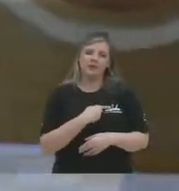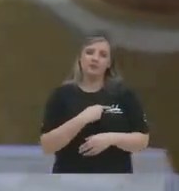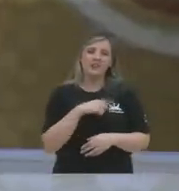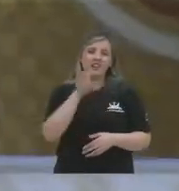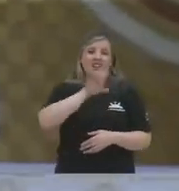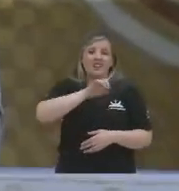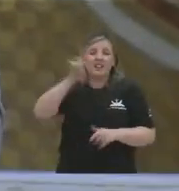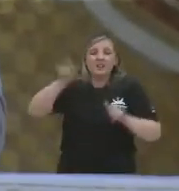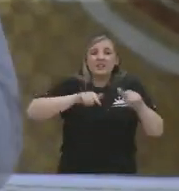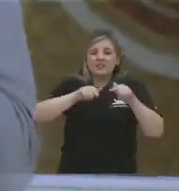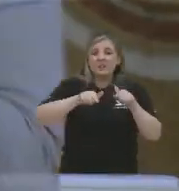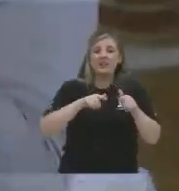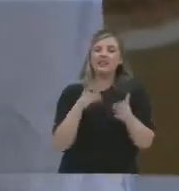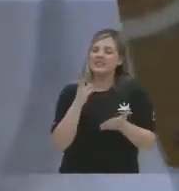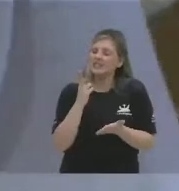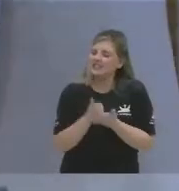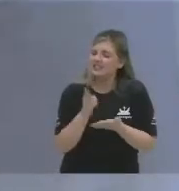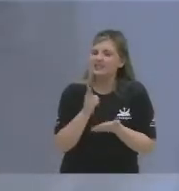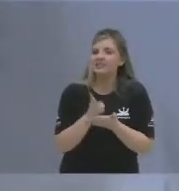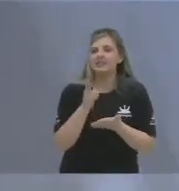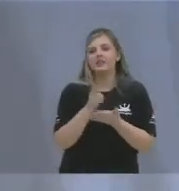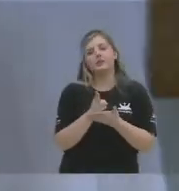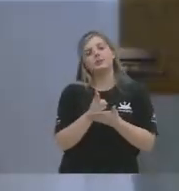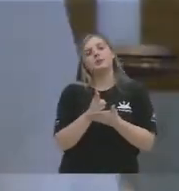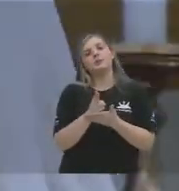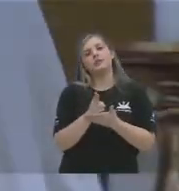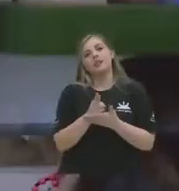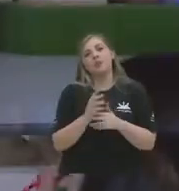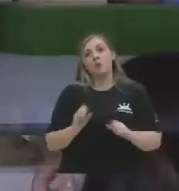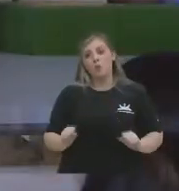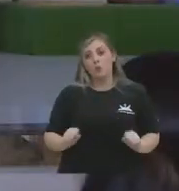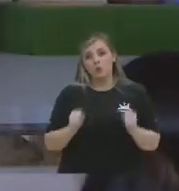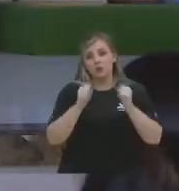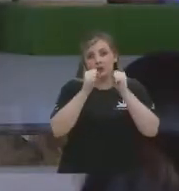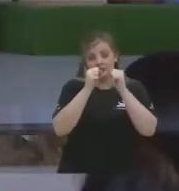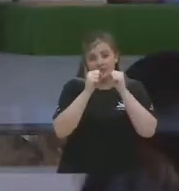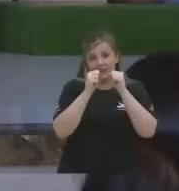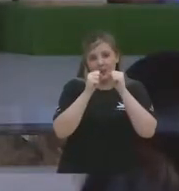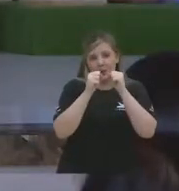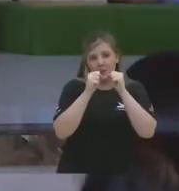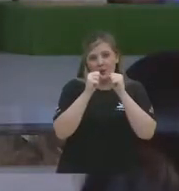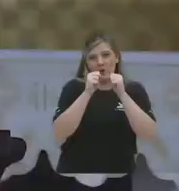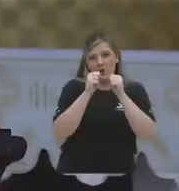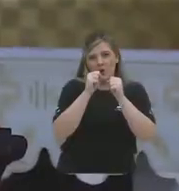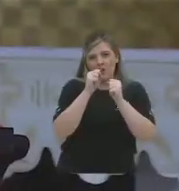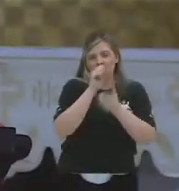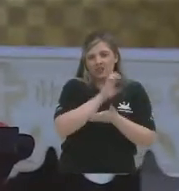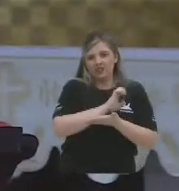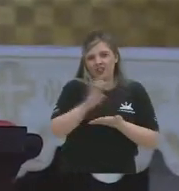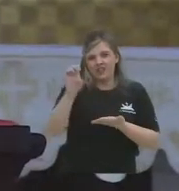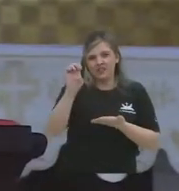sempre. E o Salmo, lá no Êxodo, diz assim, ó.